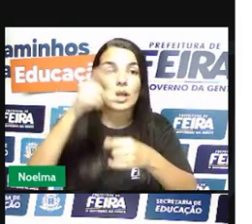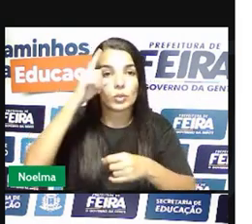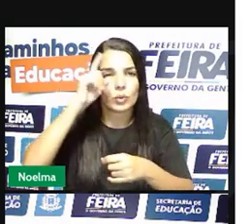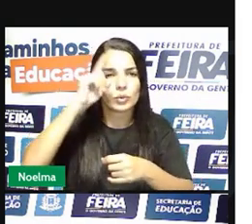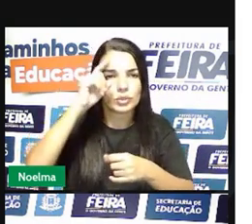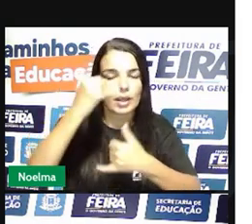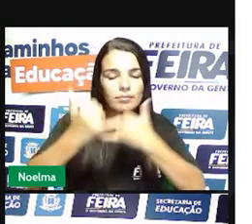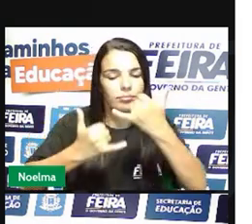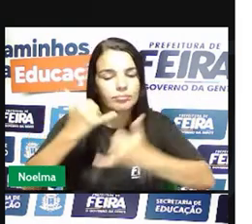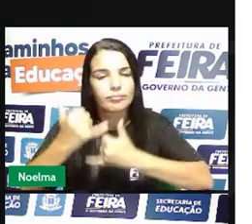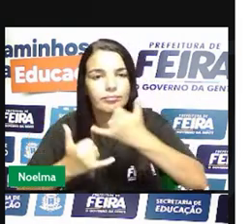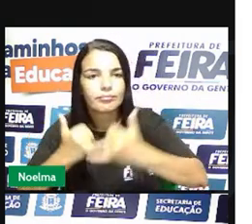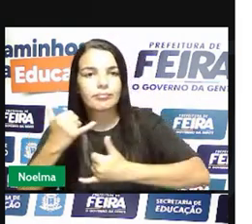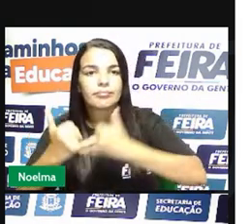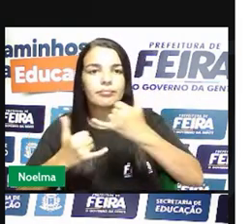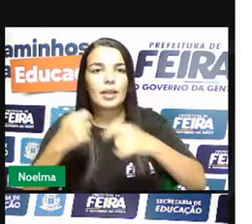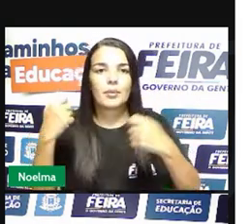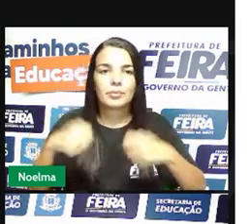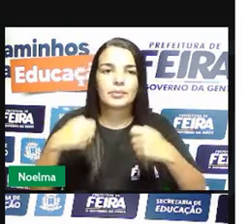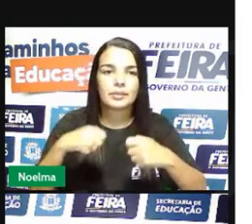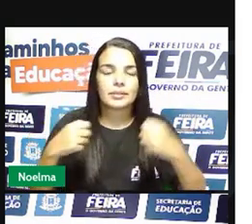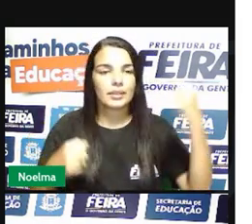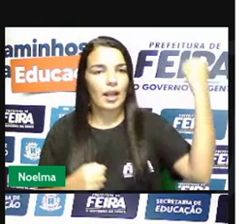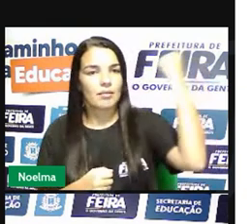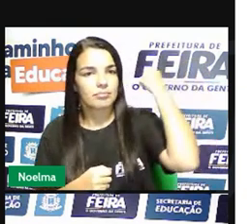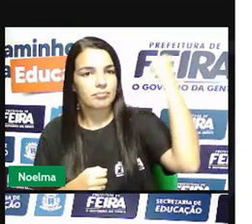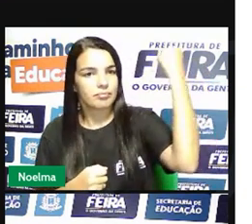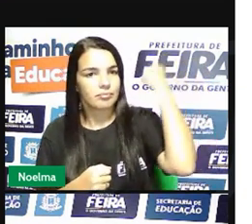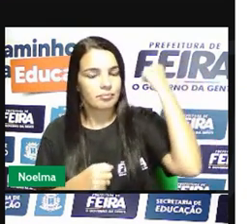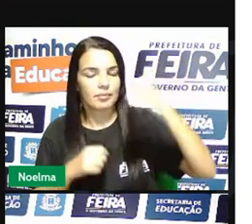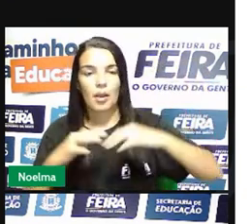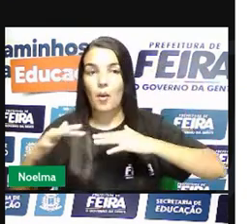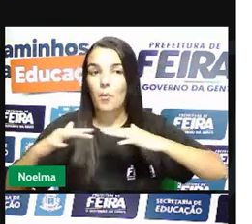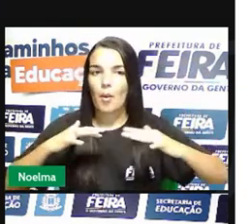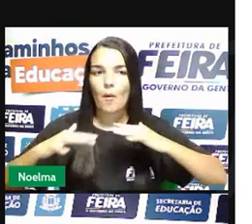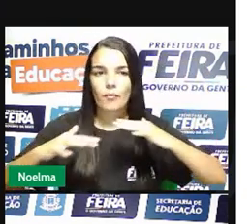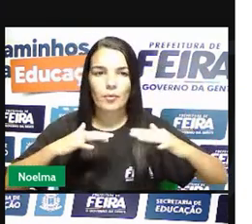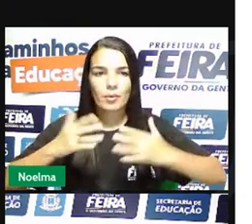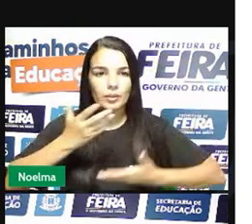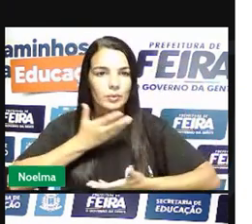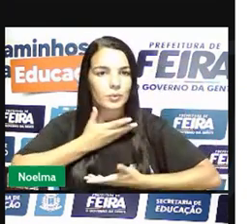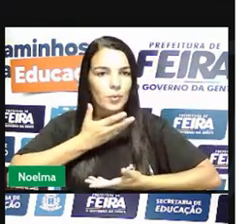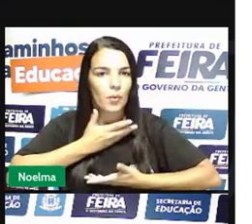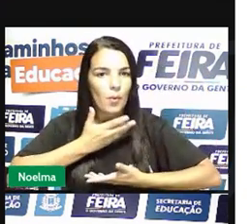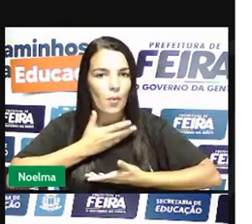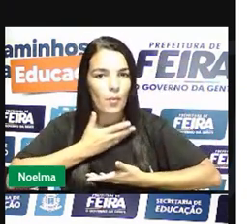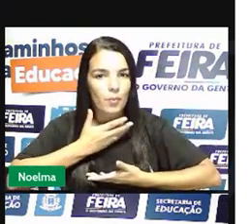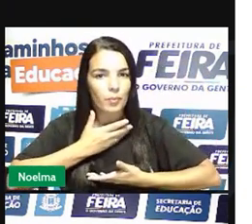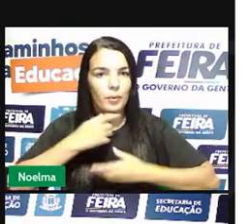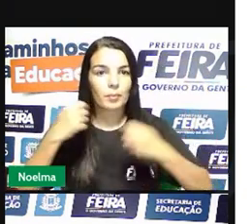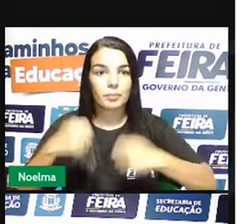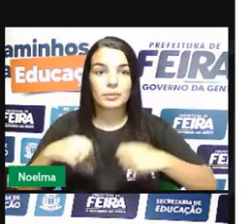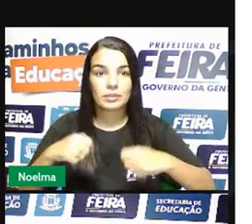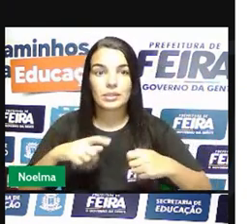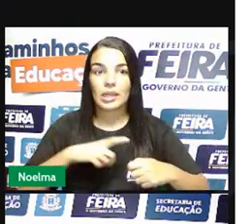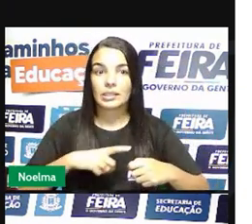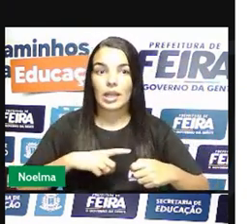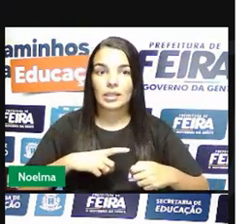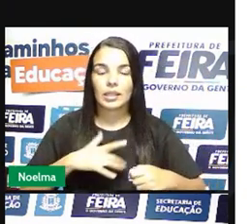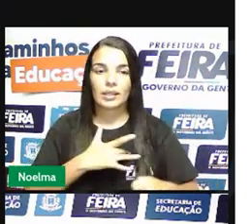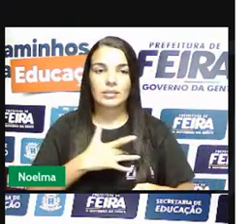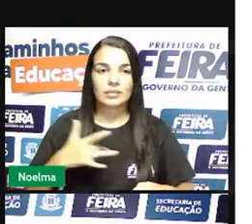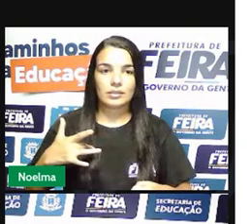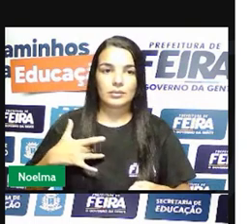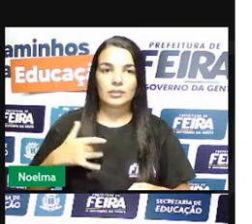e brincadeiras que levem em consideração a mobilidade corpórea, uma vez que elas favorecem o